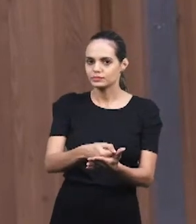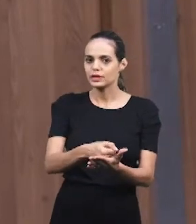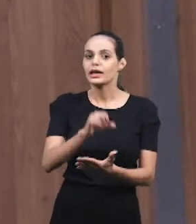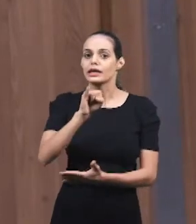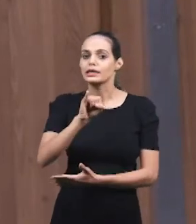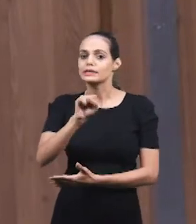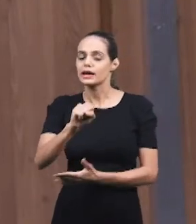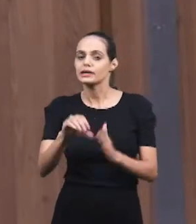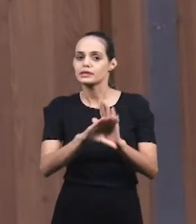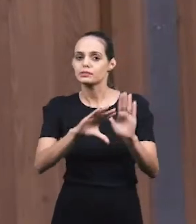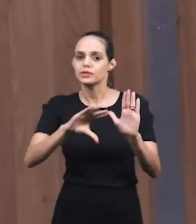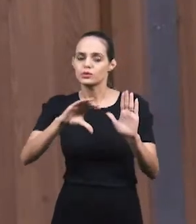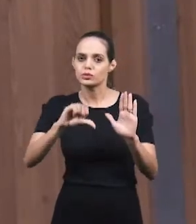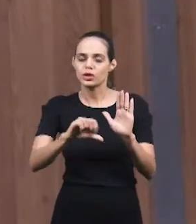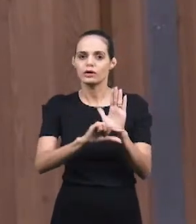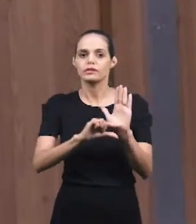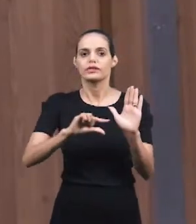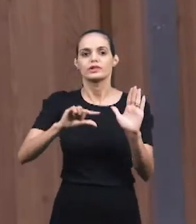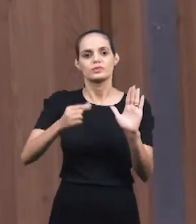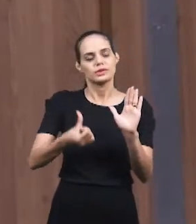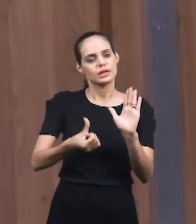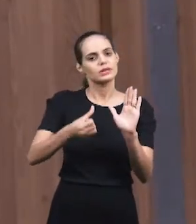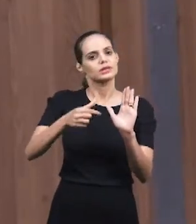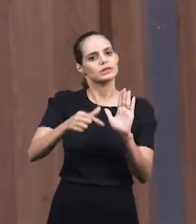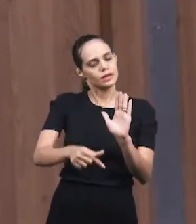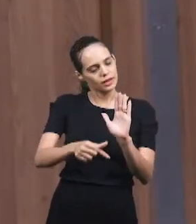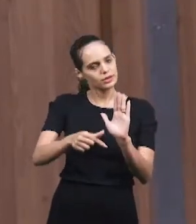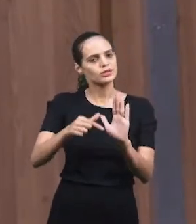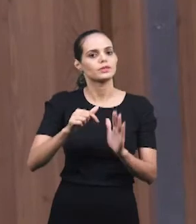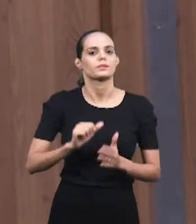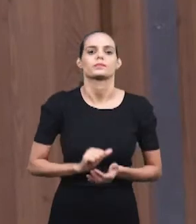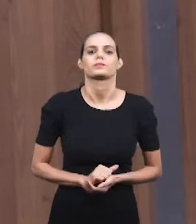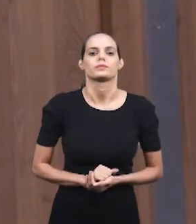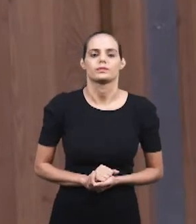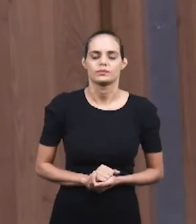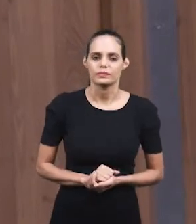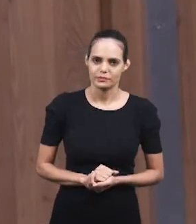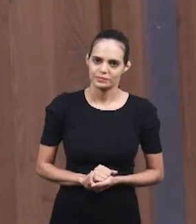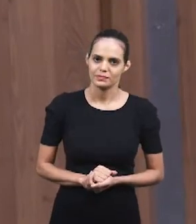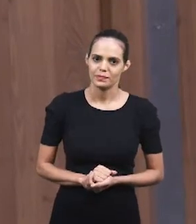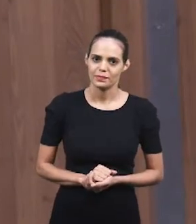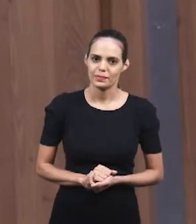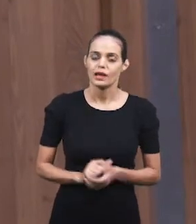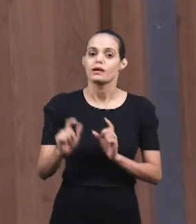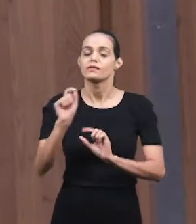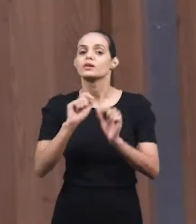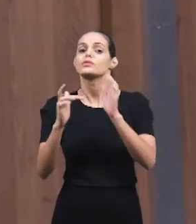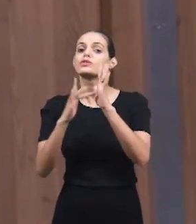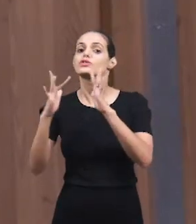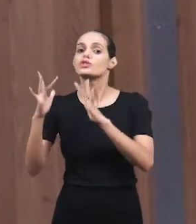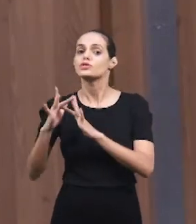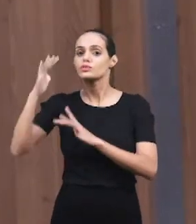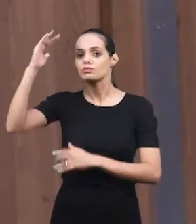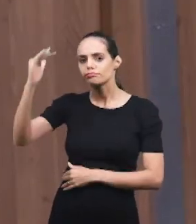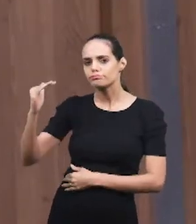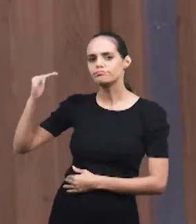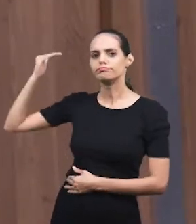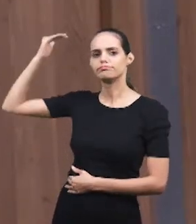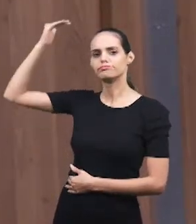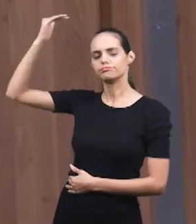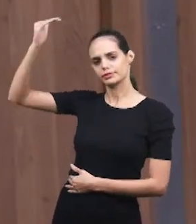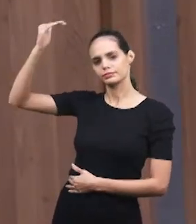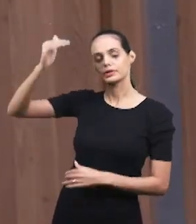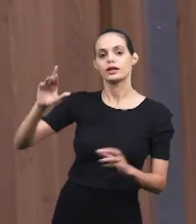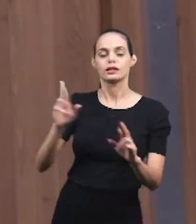9, versos 6 e 7, ali, o principado está sobre os seus ombros. Então, falando de Jesus,